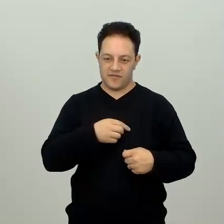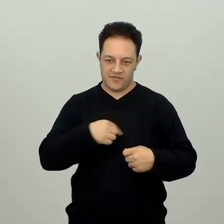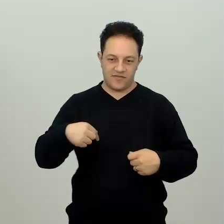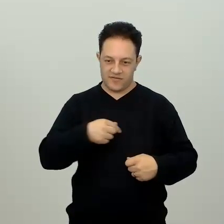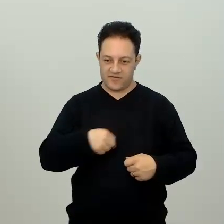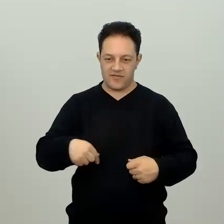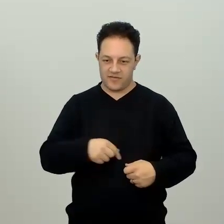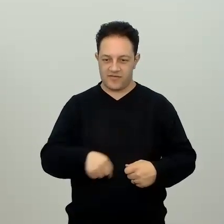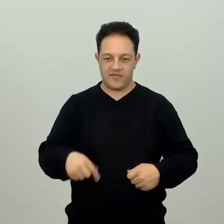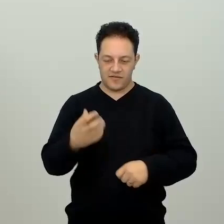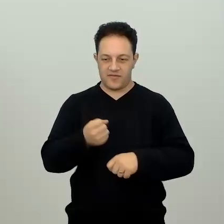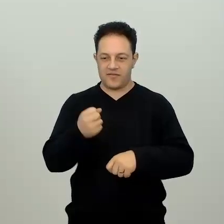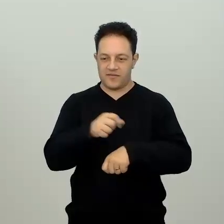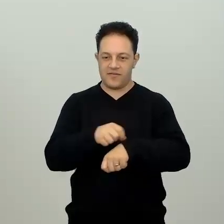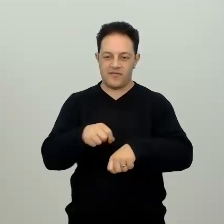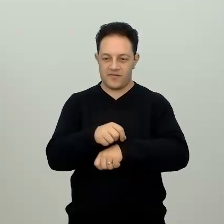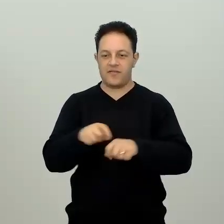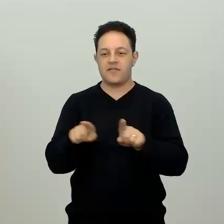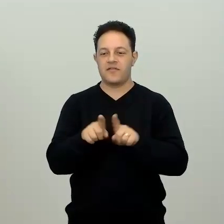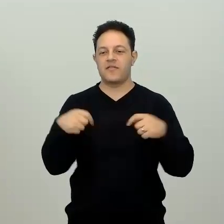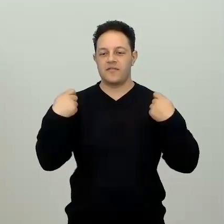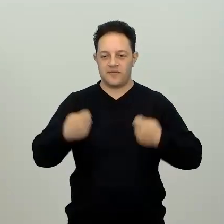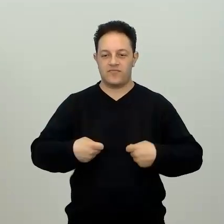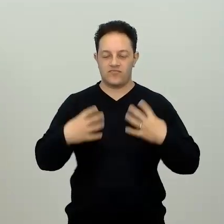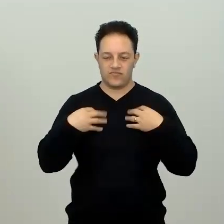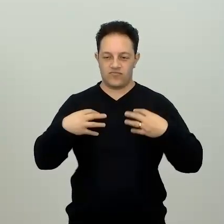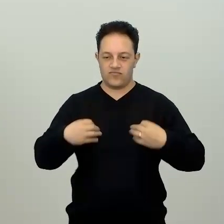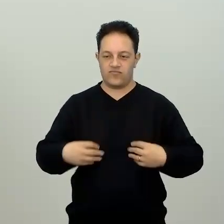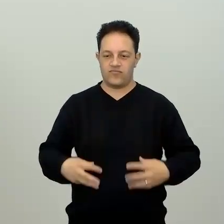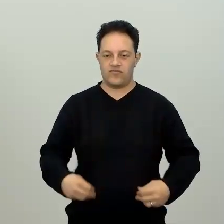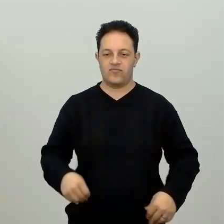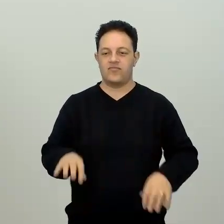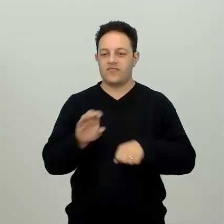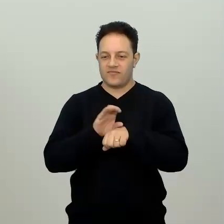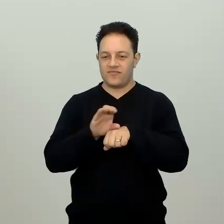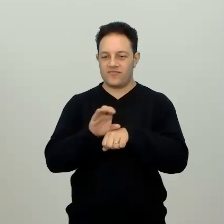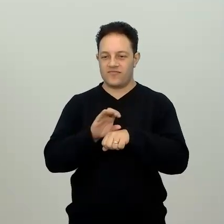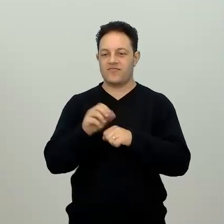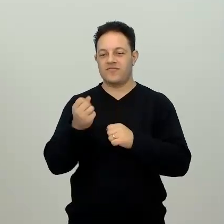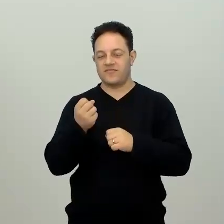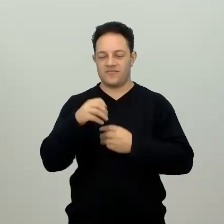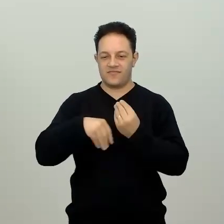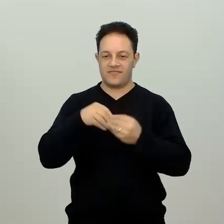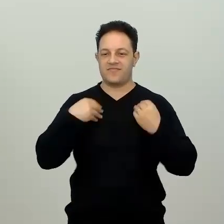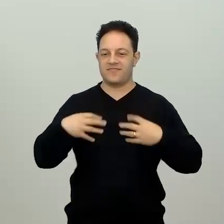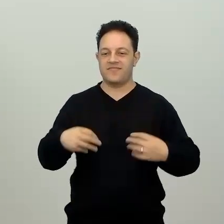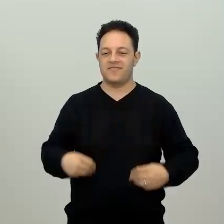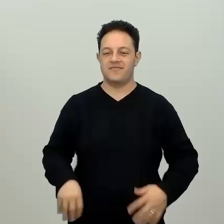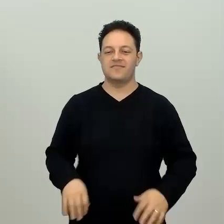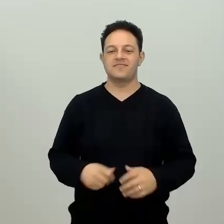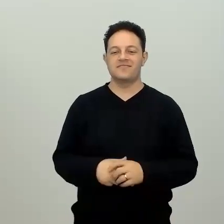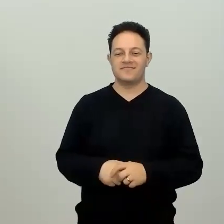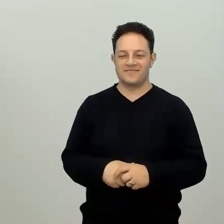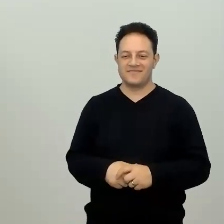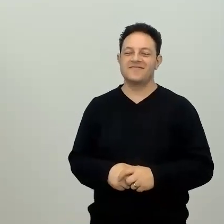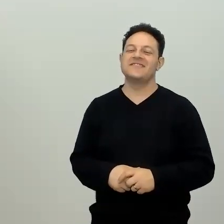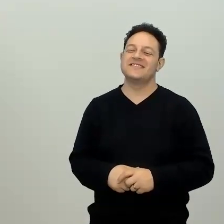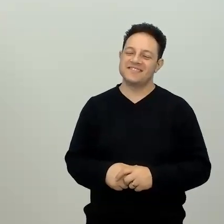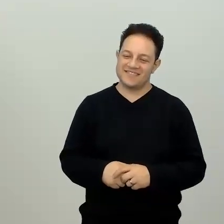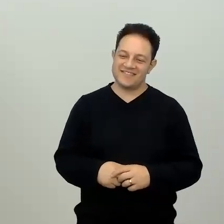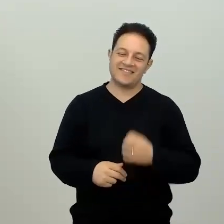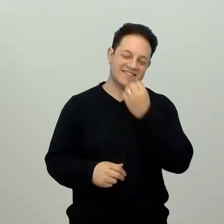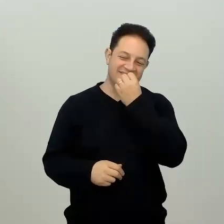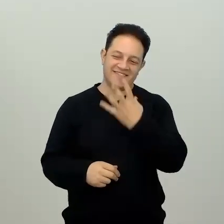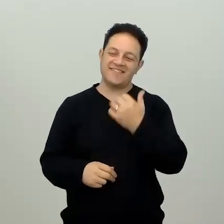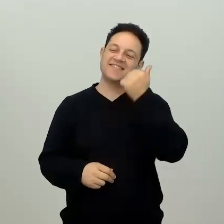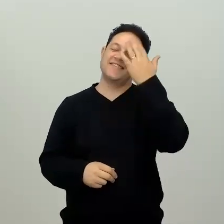né? Branca listrada, e um pullover também manchadinho de cinzas e branca. Muito bom,